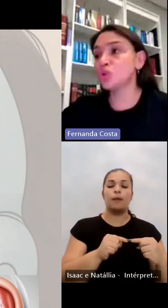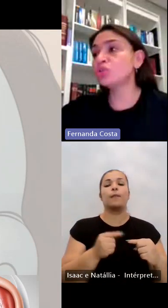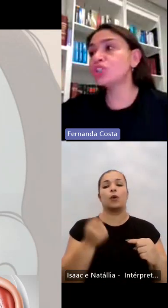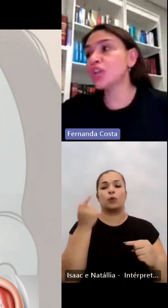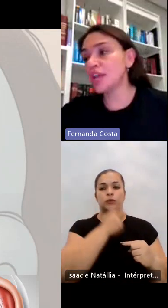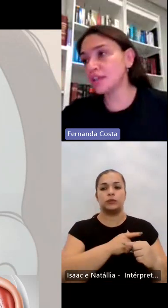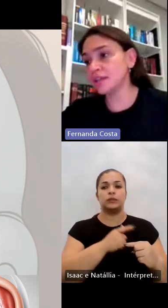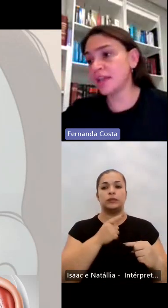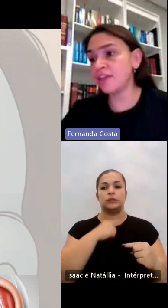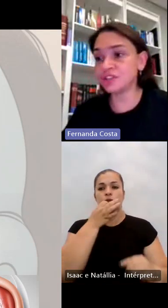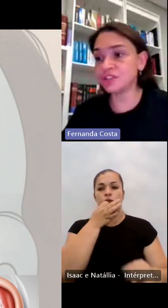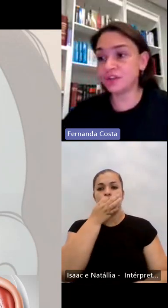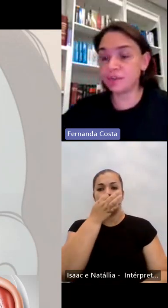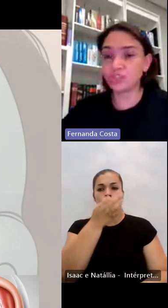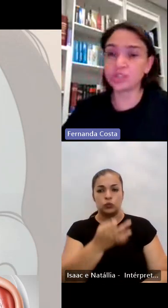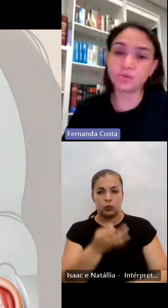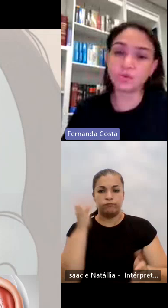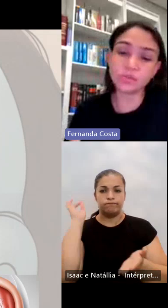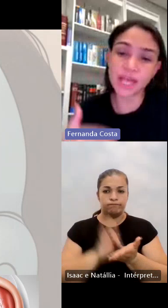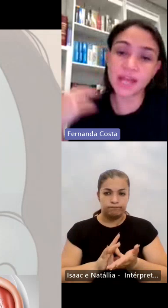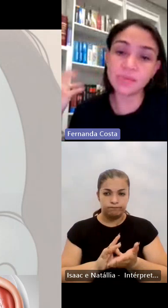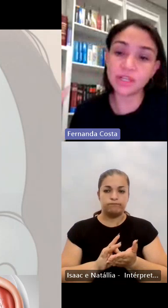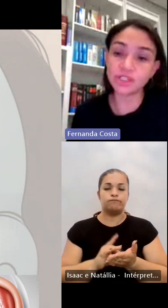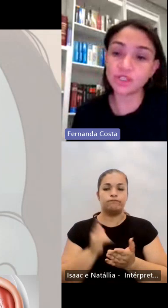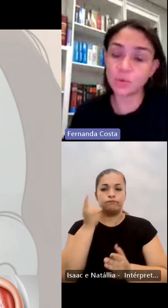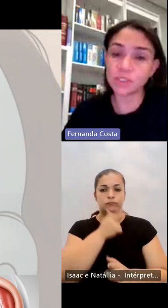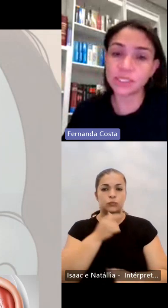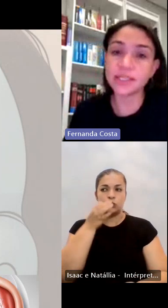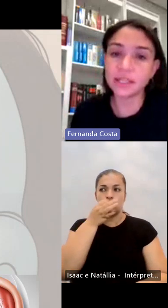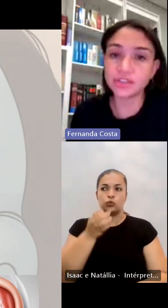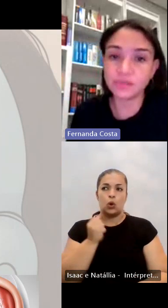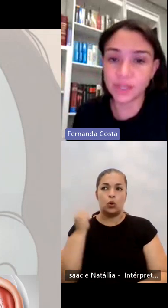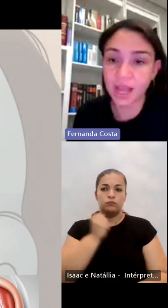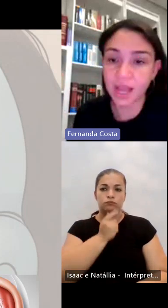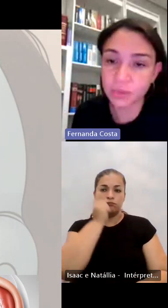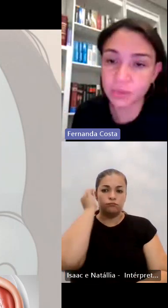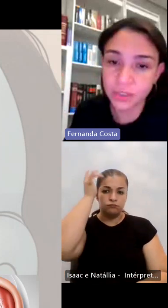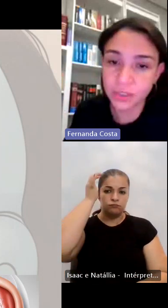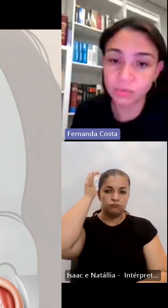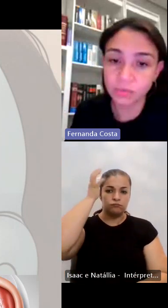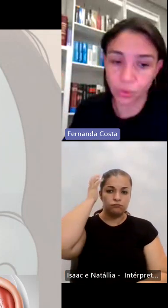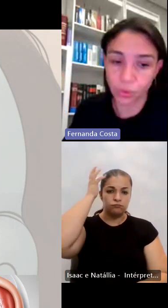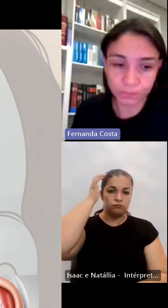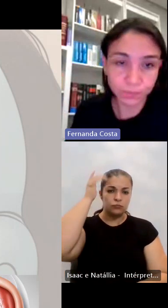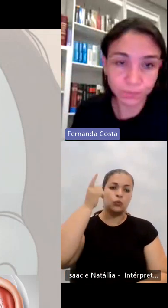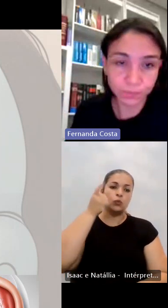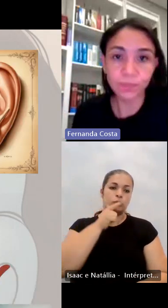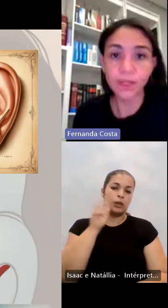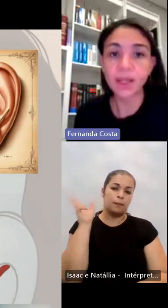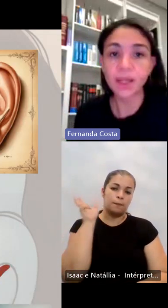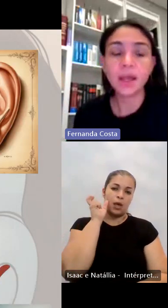o som chegue efetivamente até o nosso cérebro e a gente consiga identificar aquilo ali como um som.